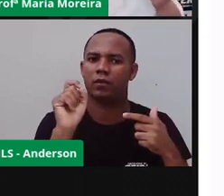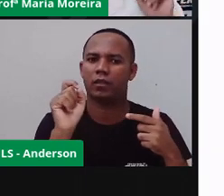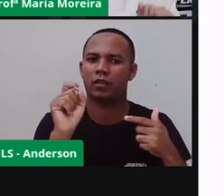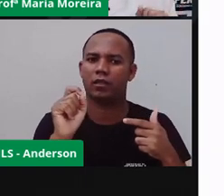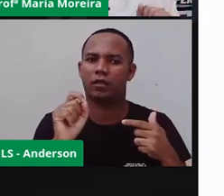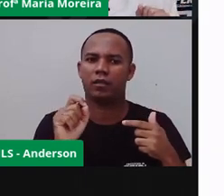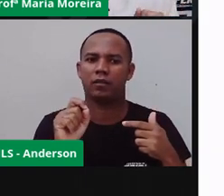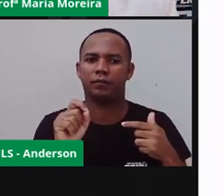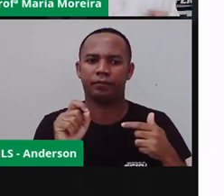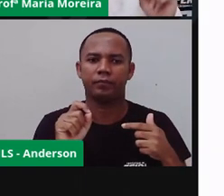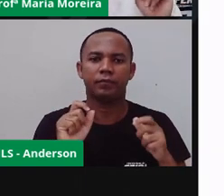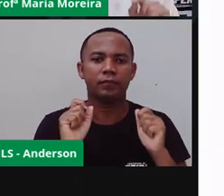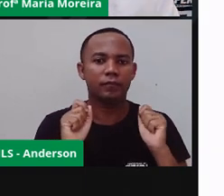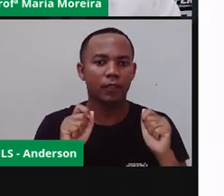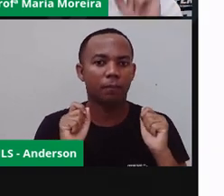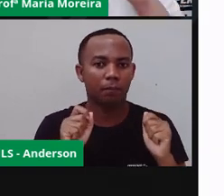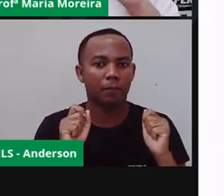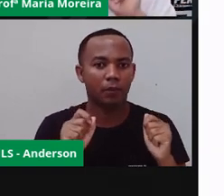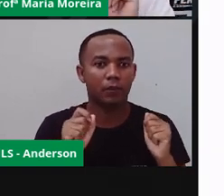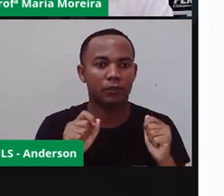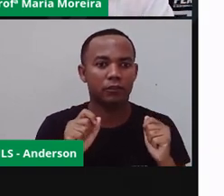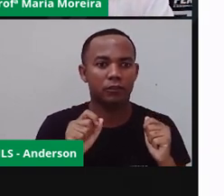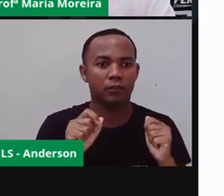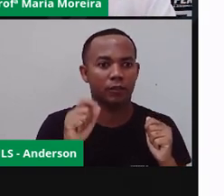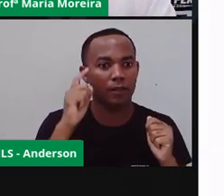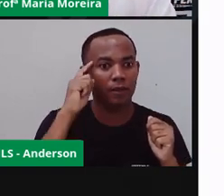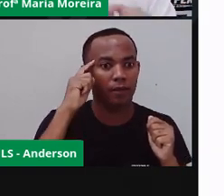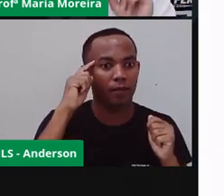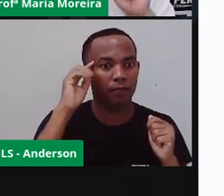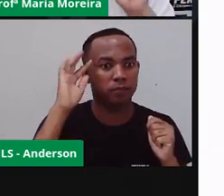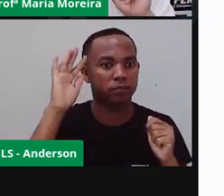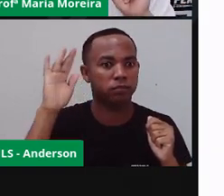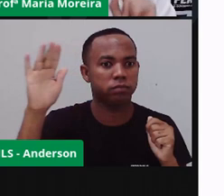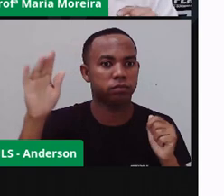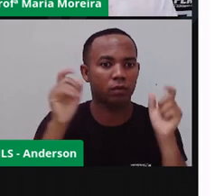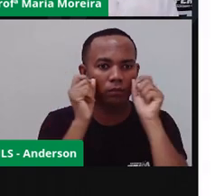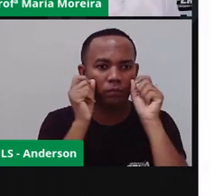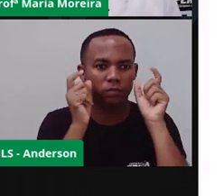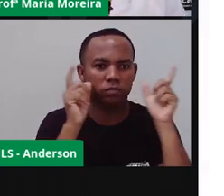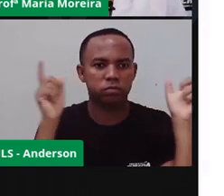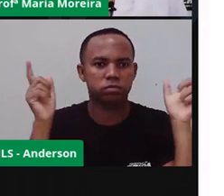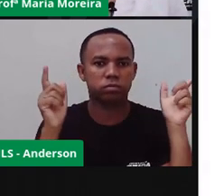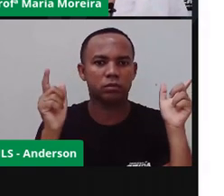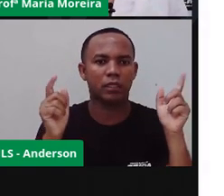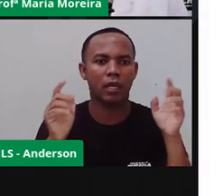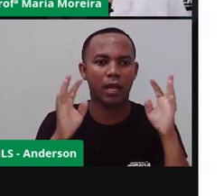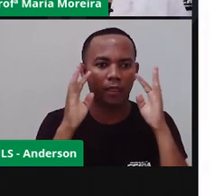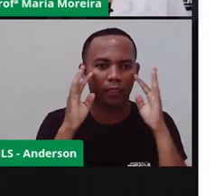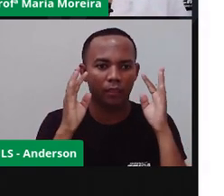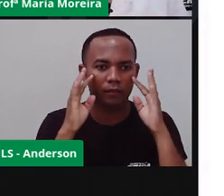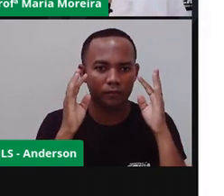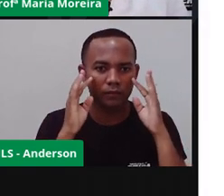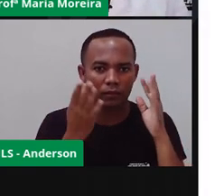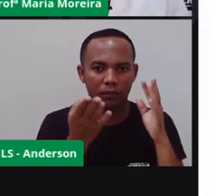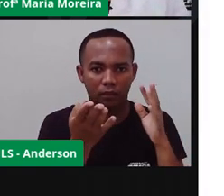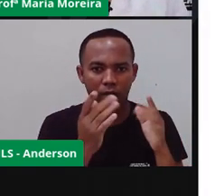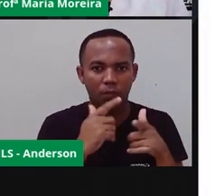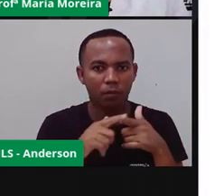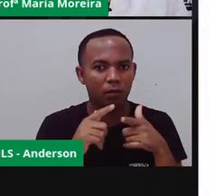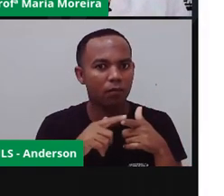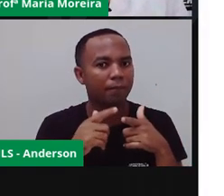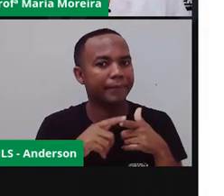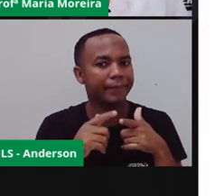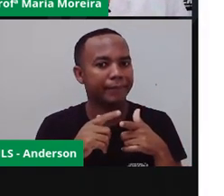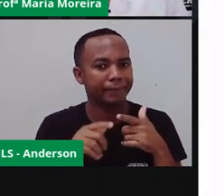ele não é inocente, que ele tem o quê? Uma crítica. Ele está fazendo o quê? Olha, chamando a atenção. Mas